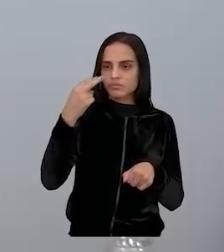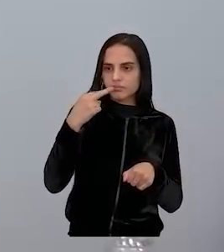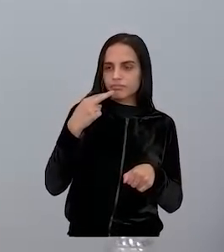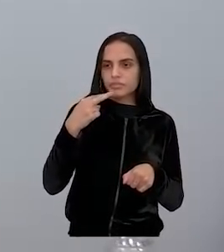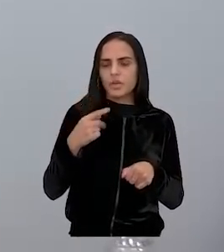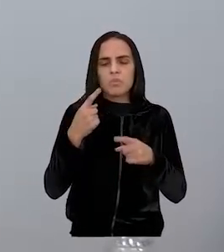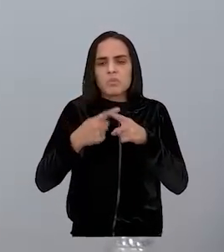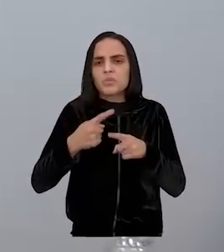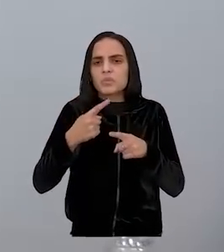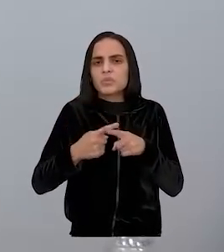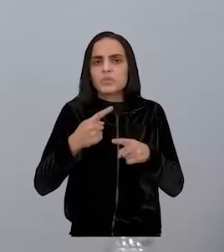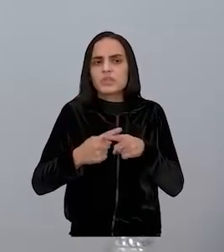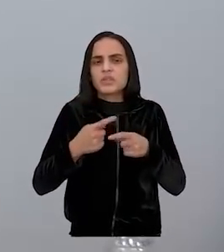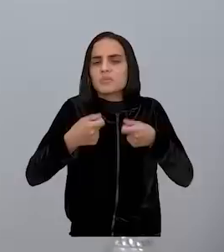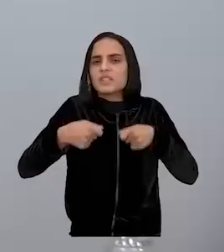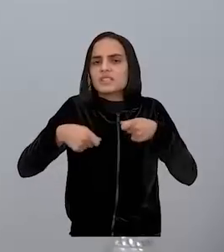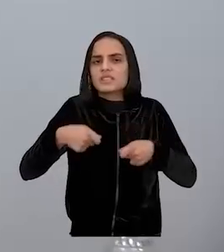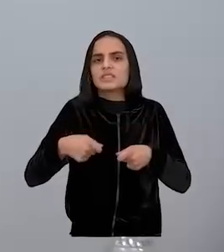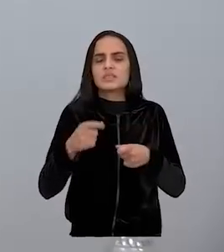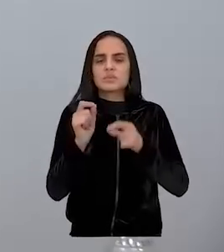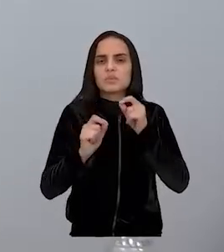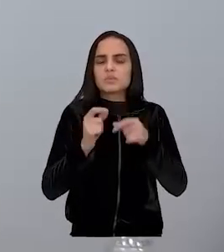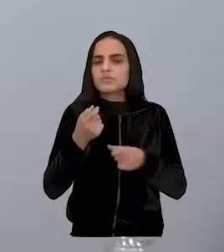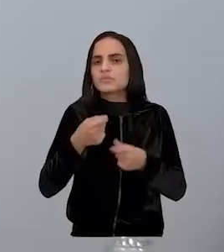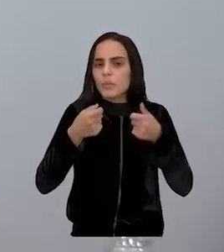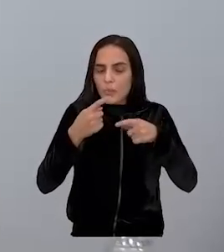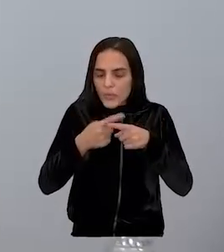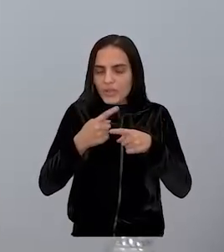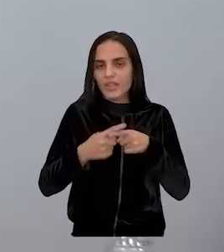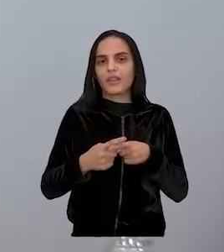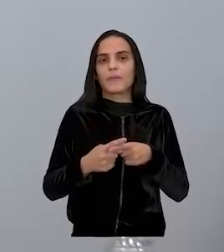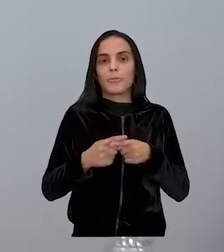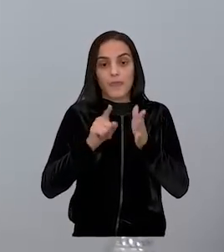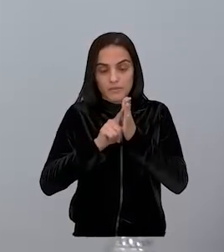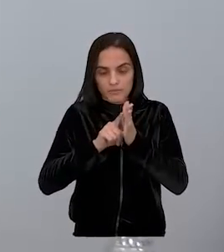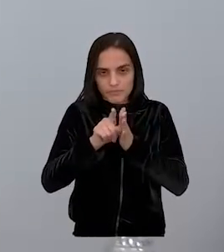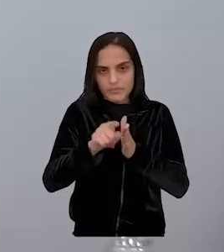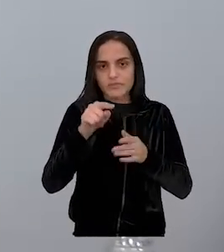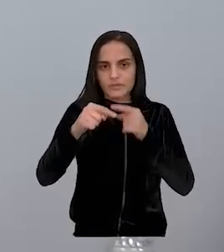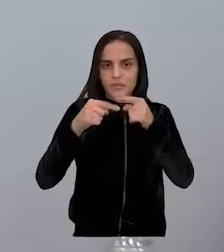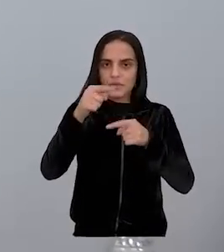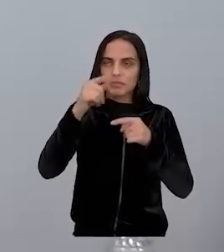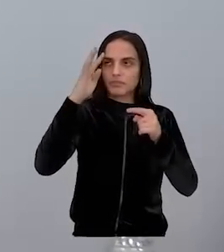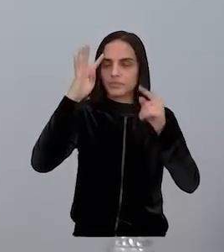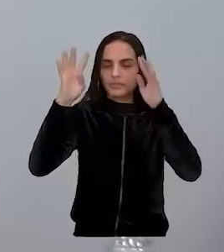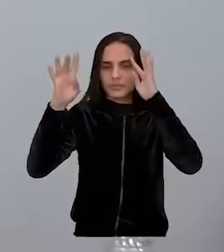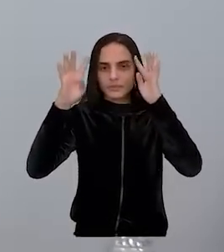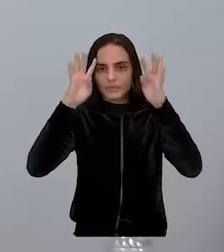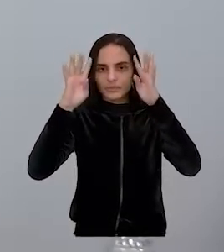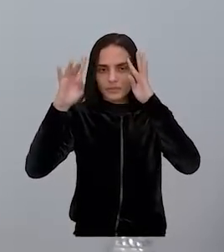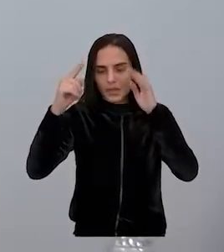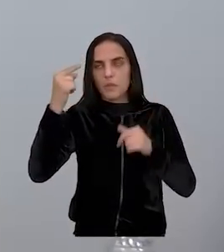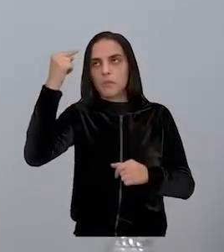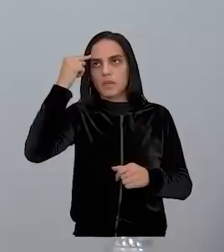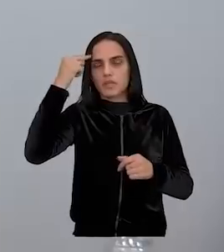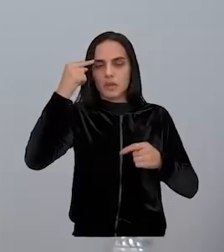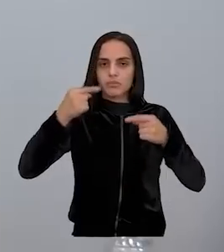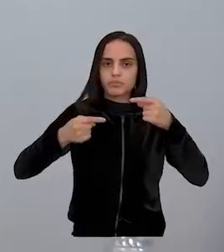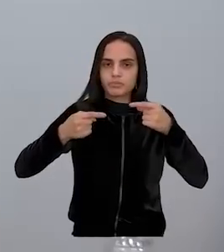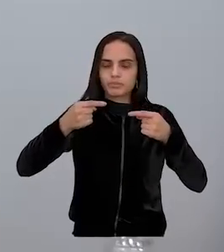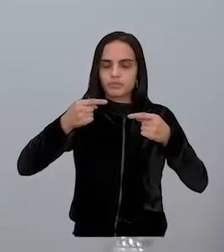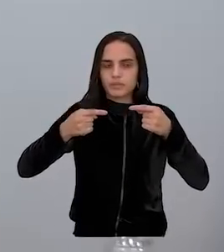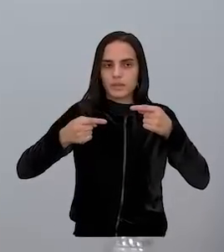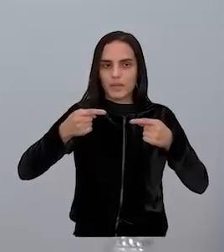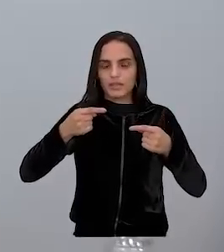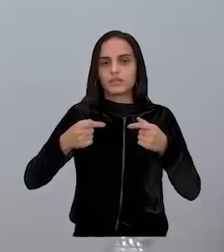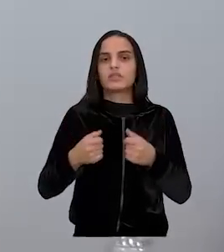essa necessidade, tá? Então, vou deixar aí essa perguntinha para vocês refletirem e pensar aí num debate, né? Então, o